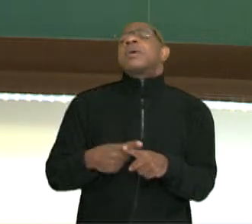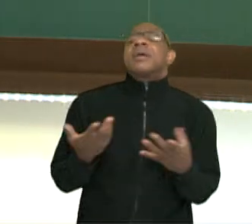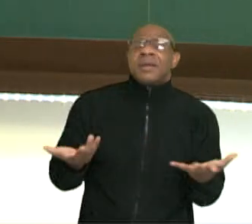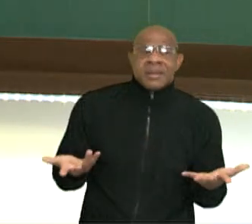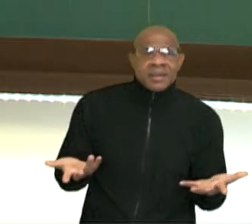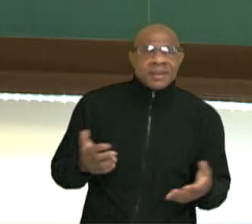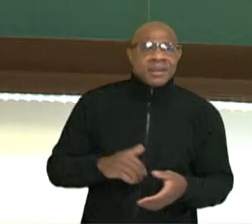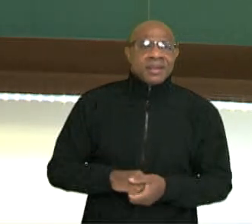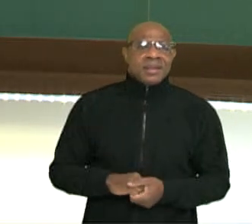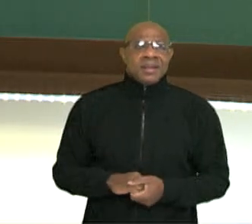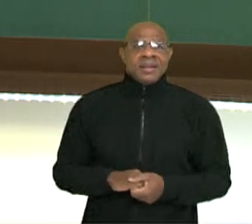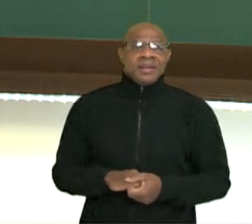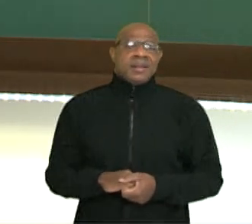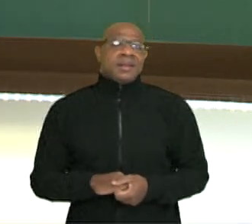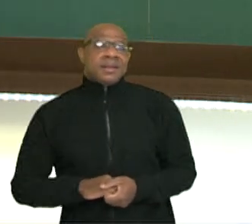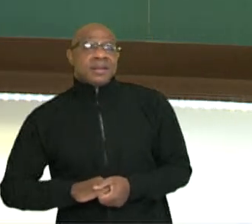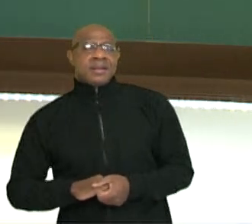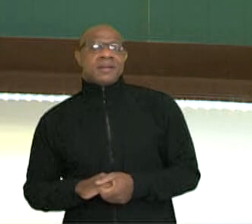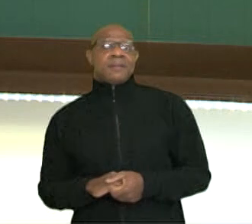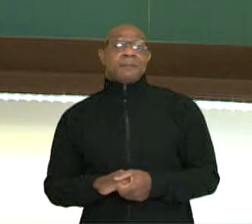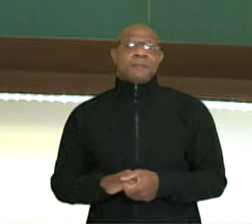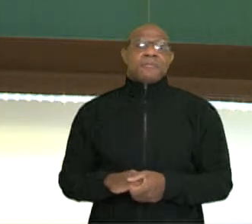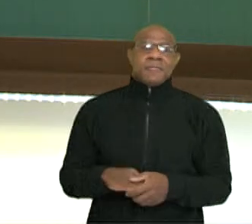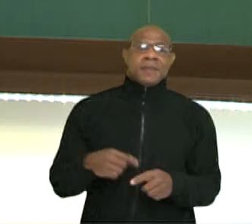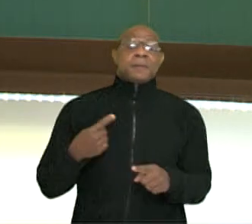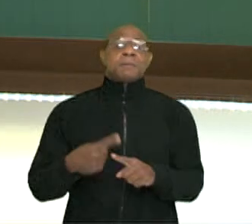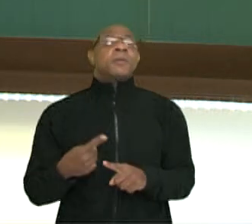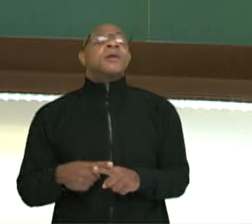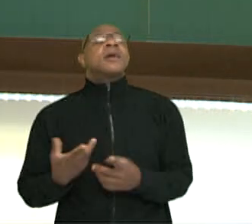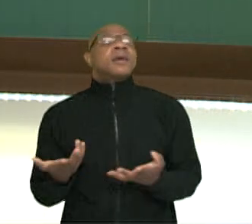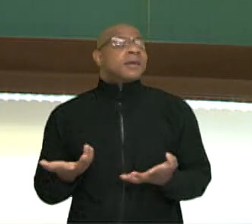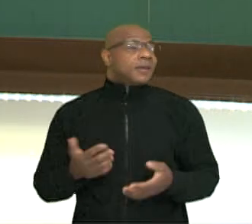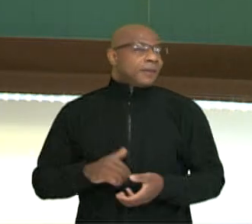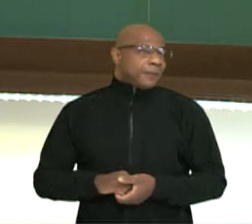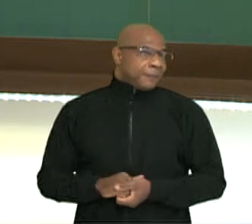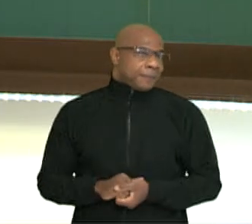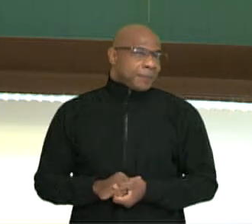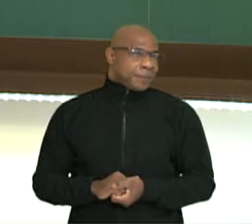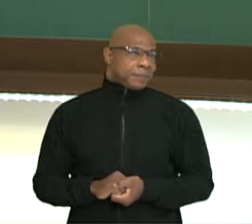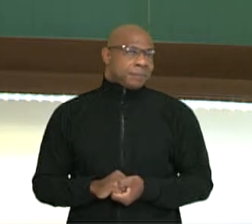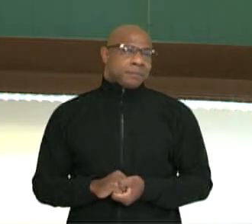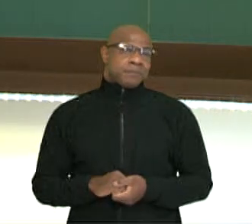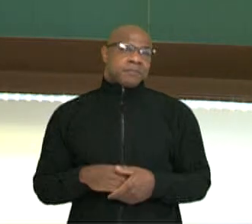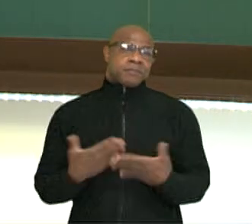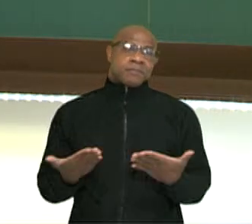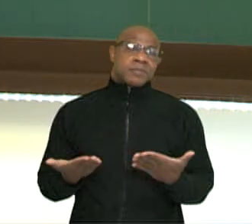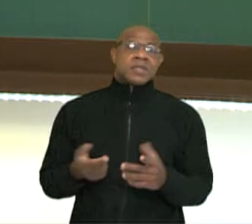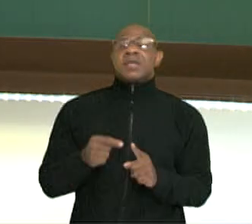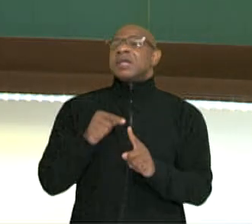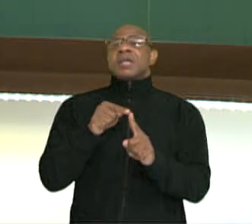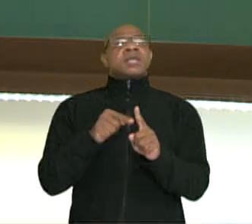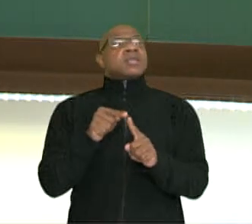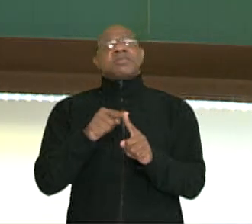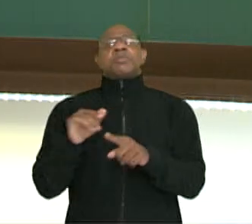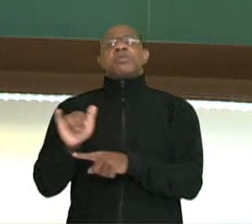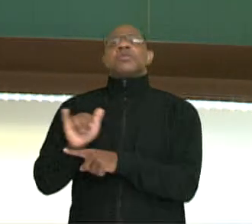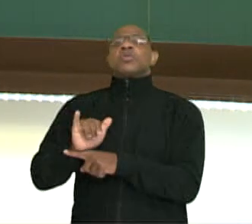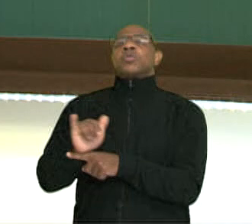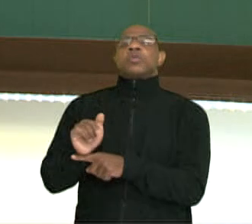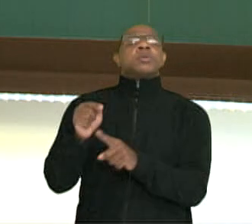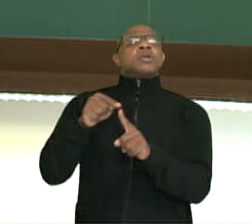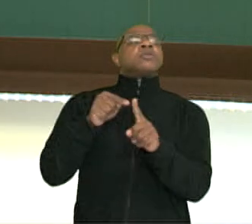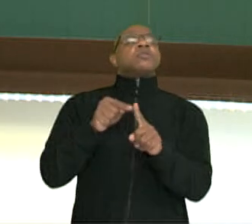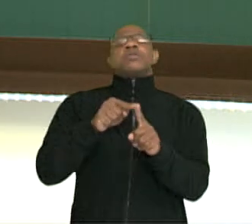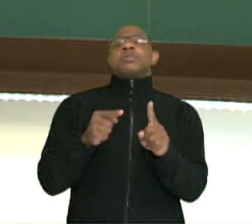sponsors? Eles pay a lot of money, certo? Mas que tipo de youtuber pode ser? O que